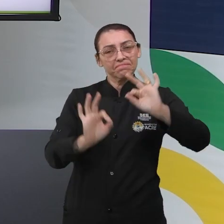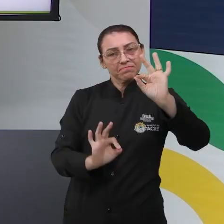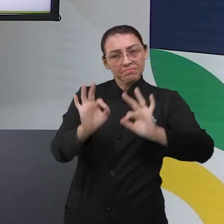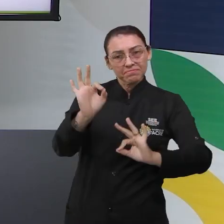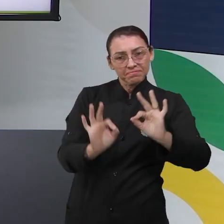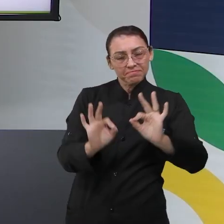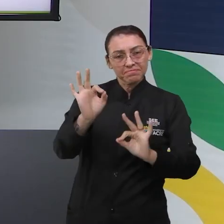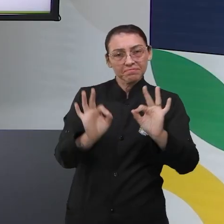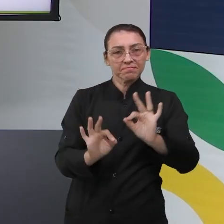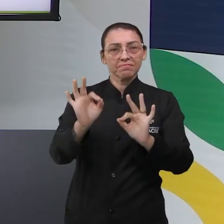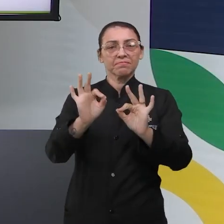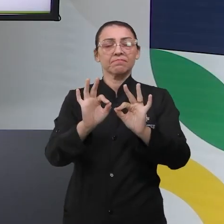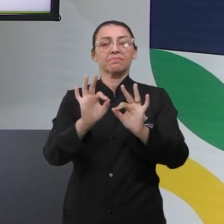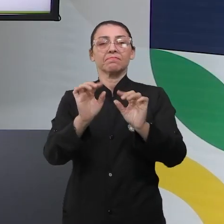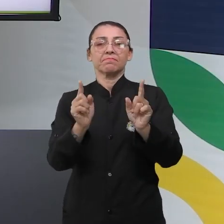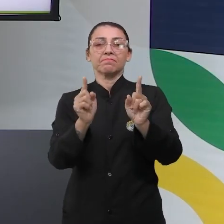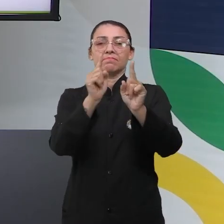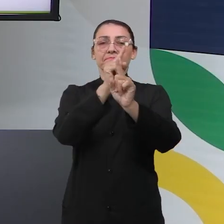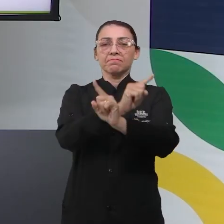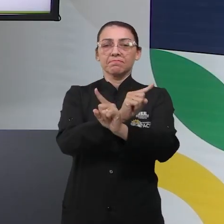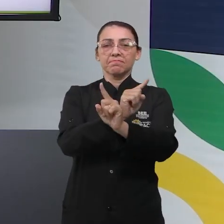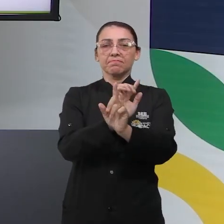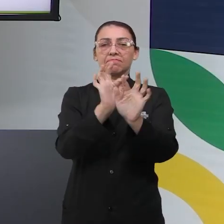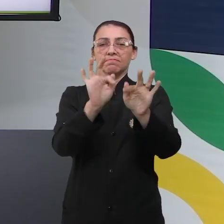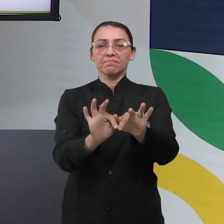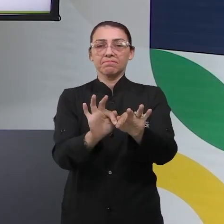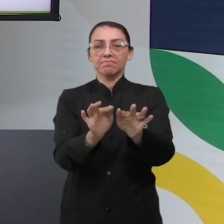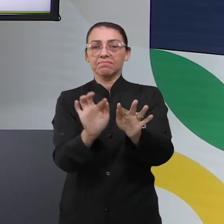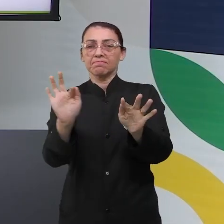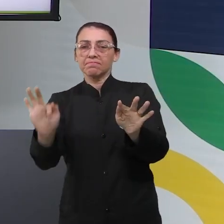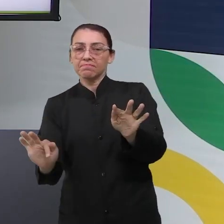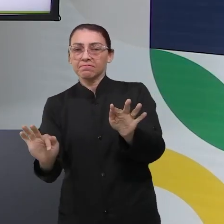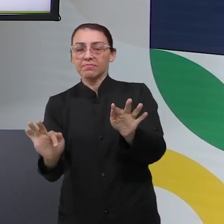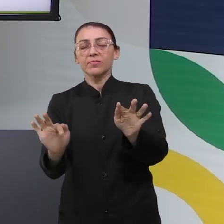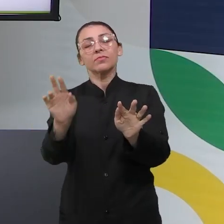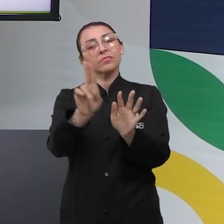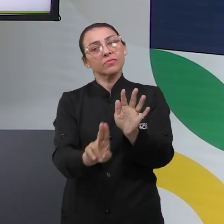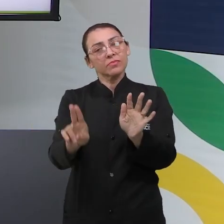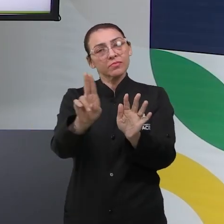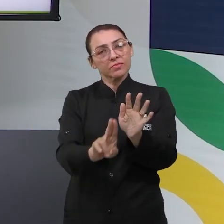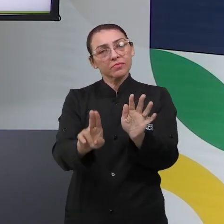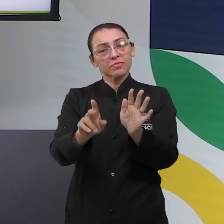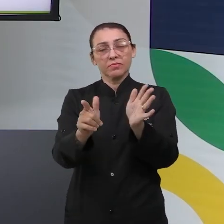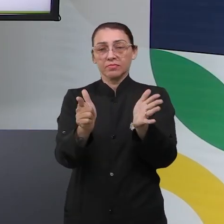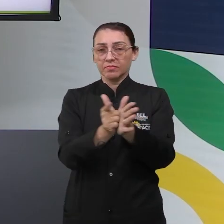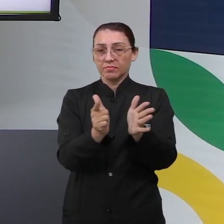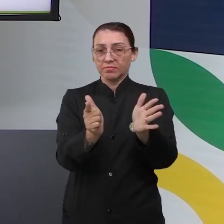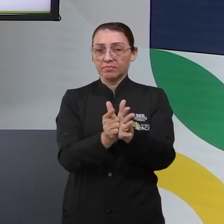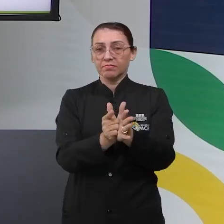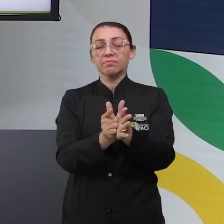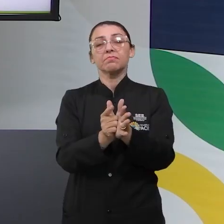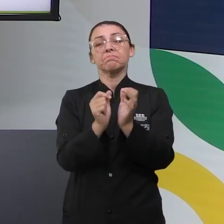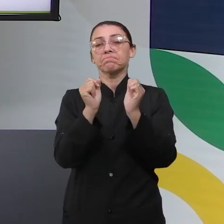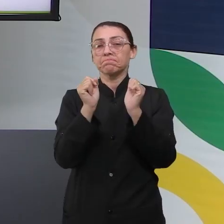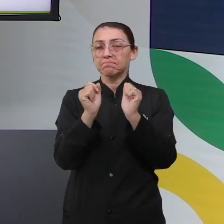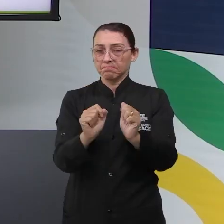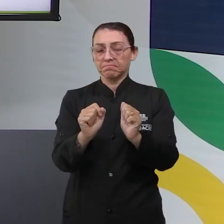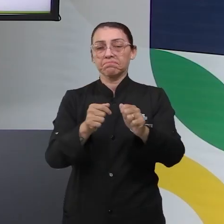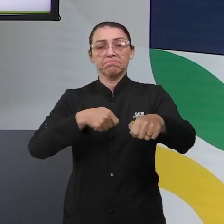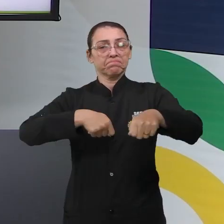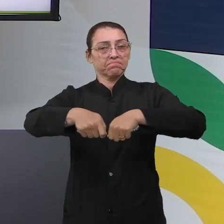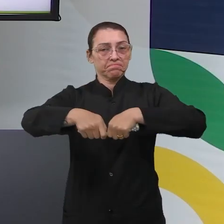esse parágrafo, vou colocar essa frase no início ou no final. Então usem a folha de rascunho. Depois que